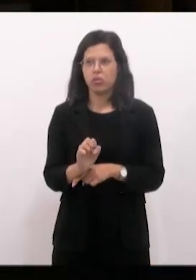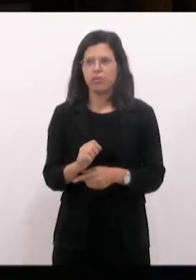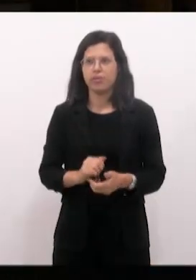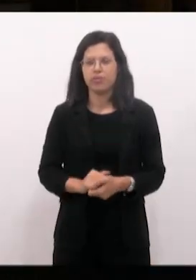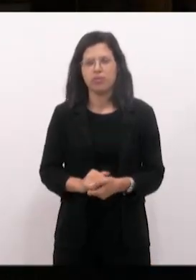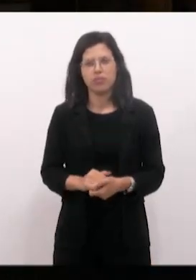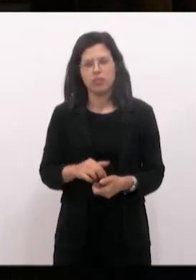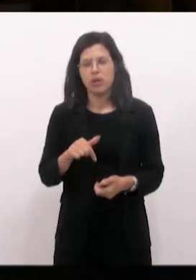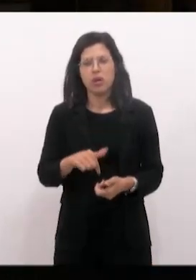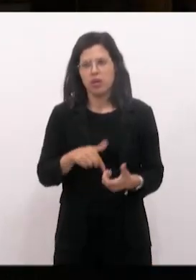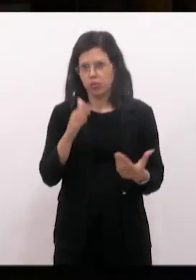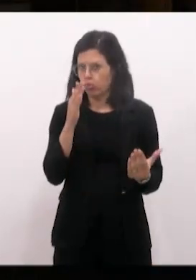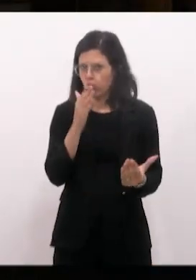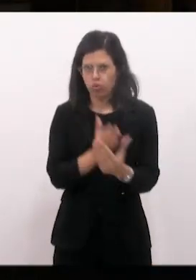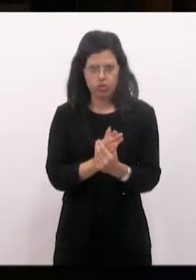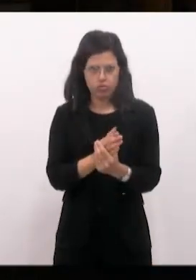recorreu.